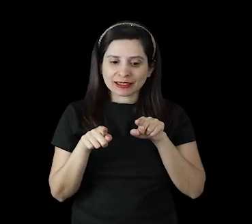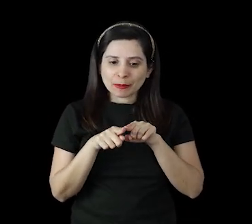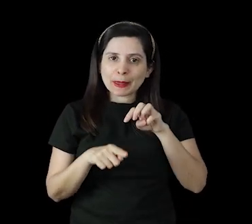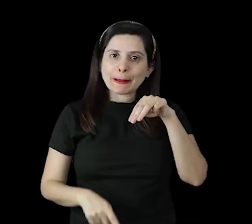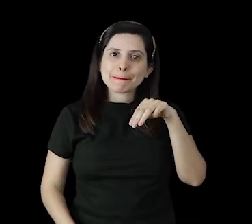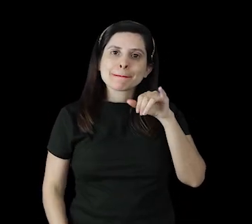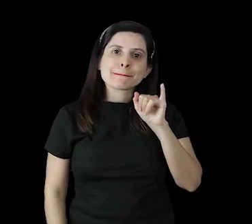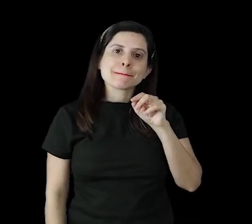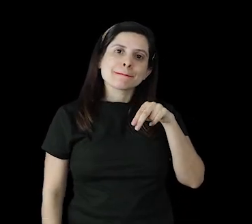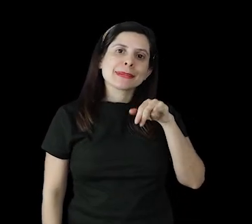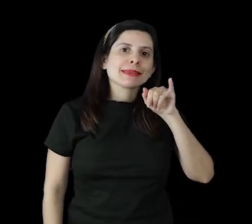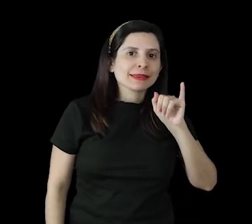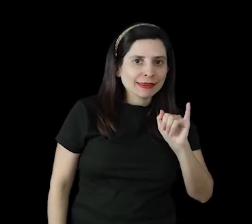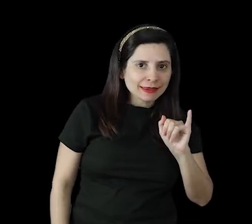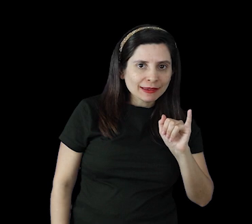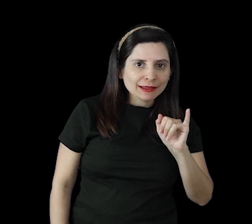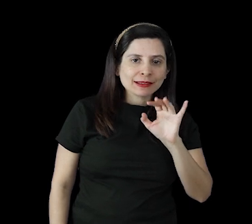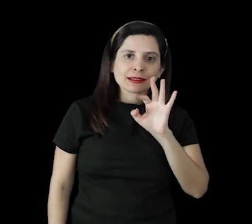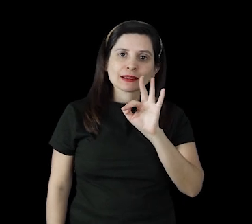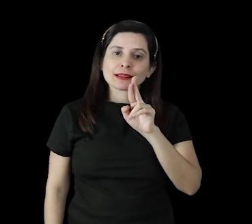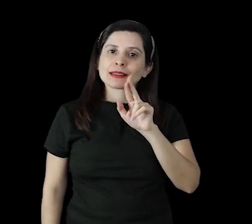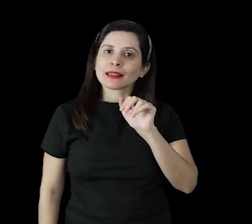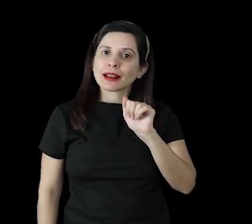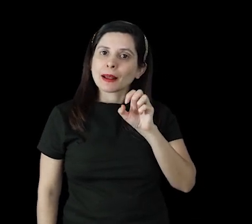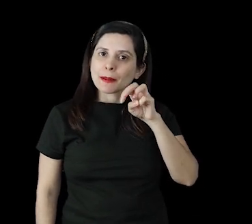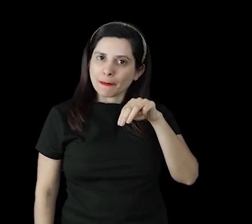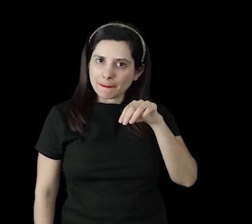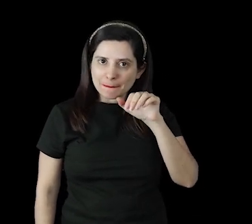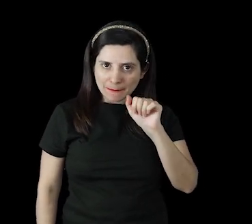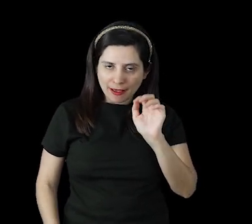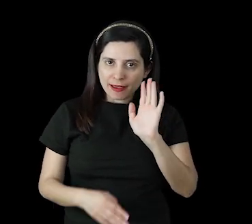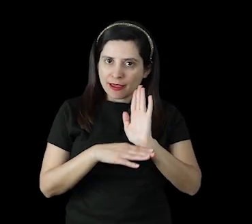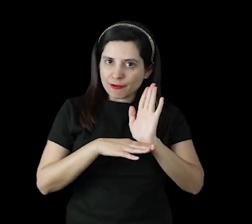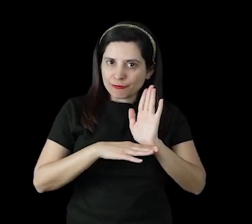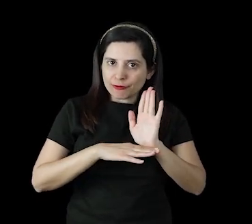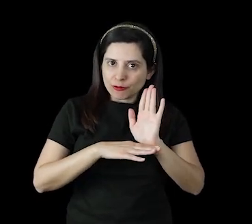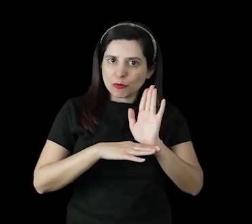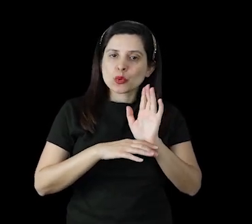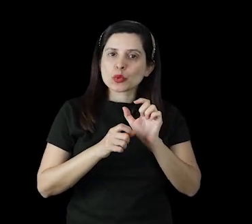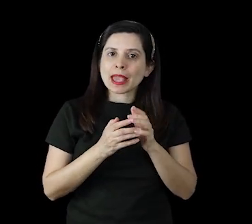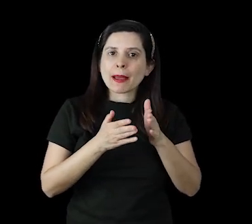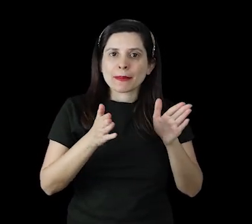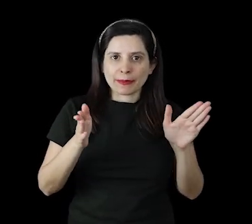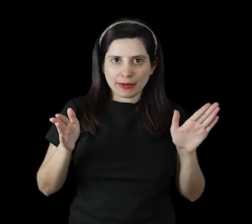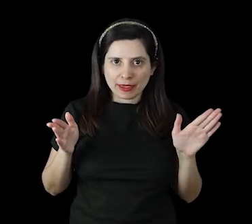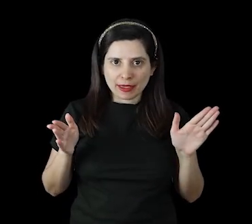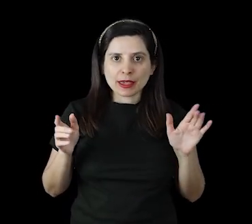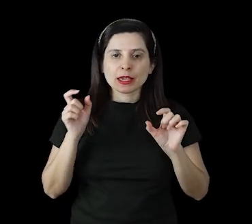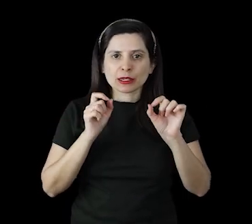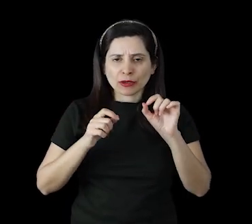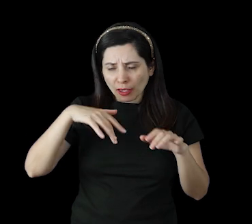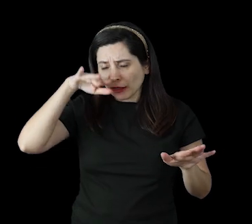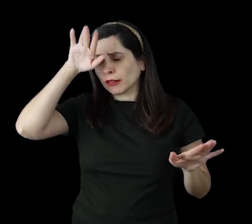por exemplo, que são filmes mais abertos, né? E aí ela vai dizer que a estrutura da tragédia